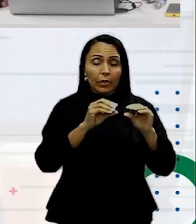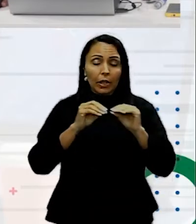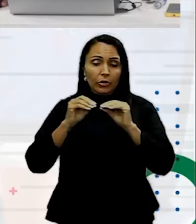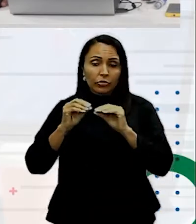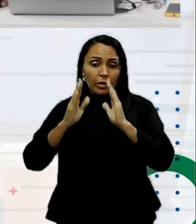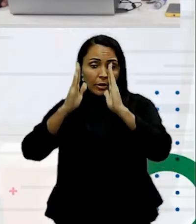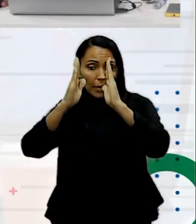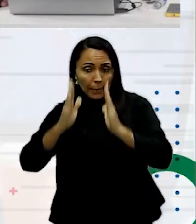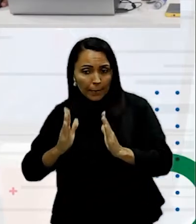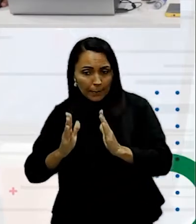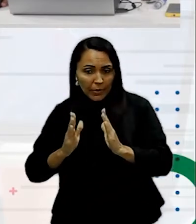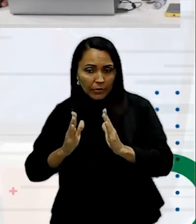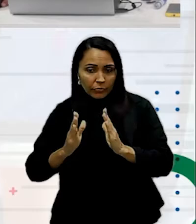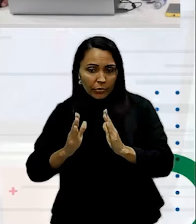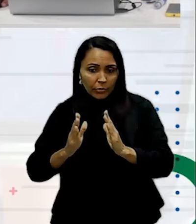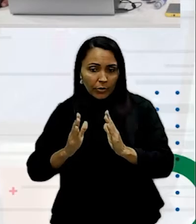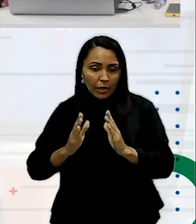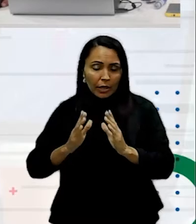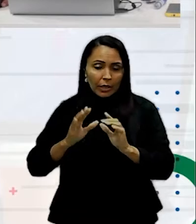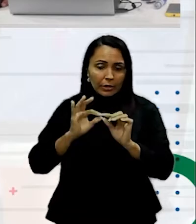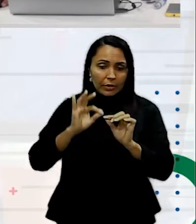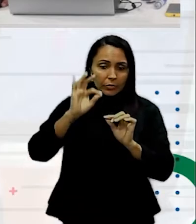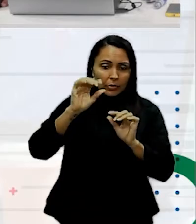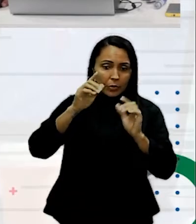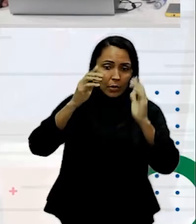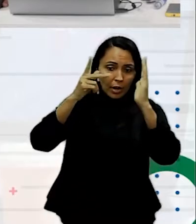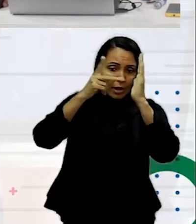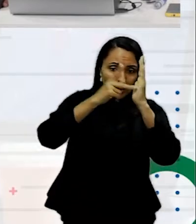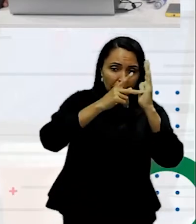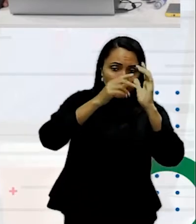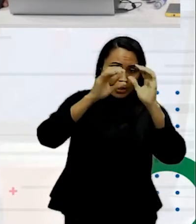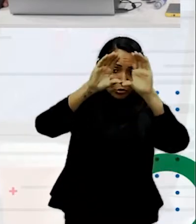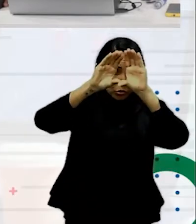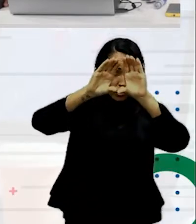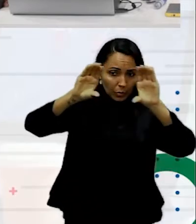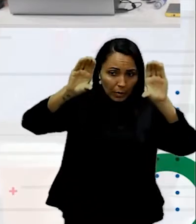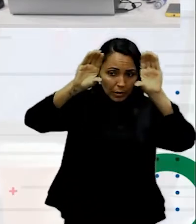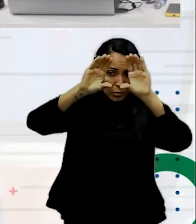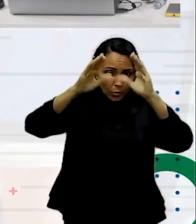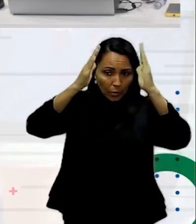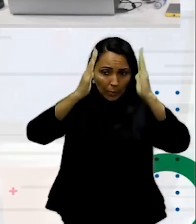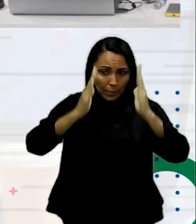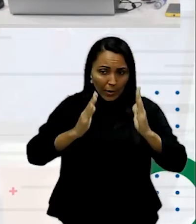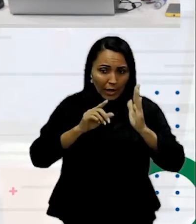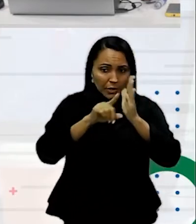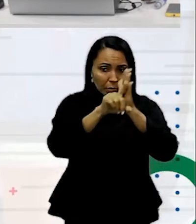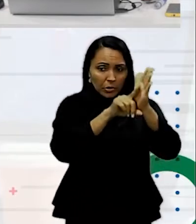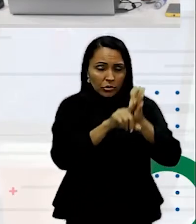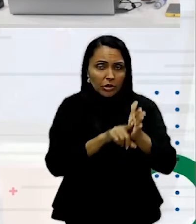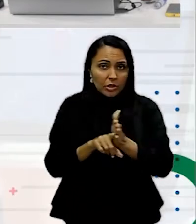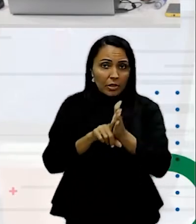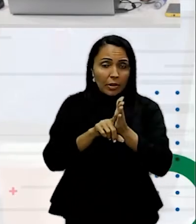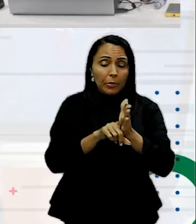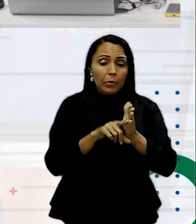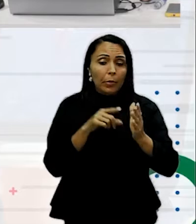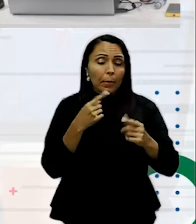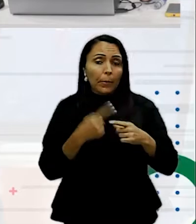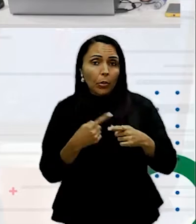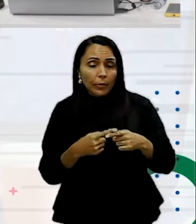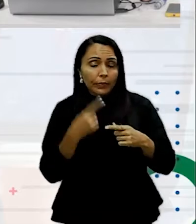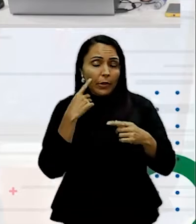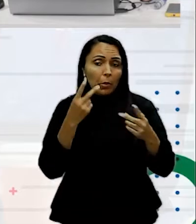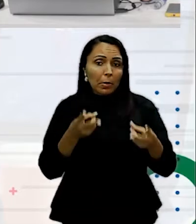perfil alinhado à direita, no superior, uma barra de pesquisa Porque eu percebi, durante o